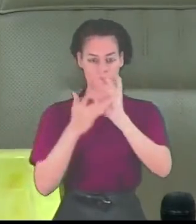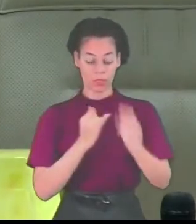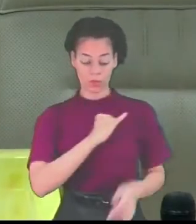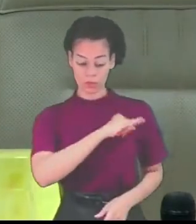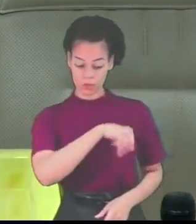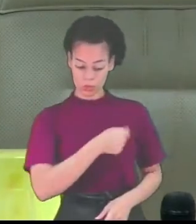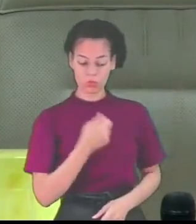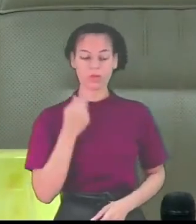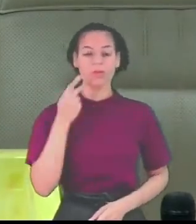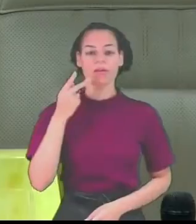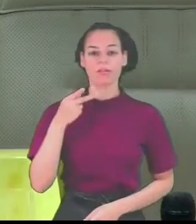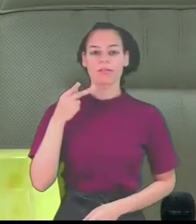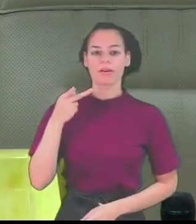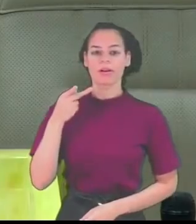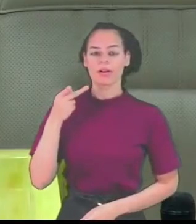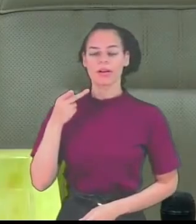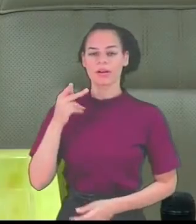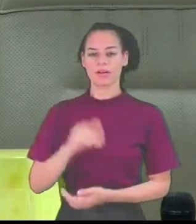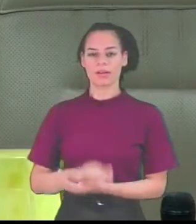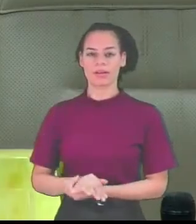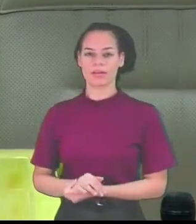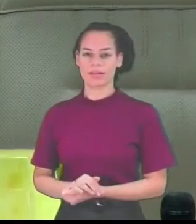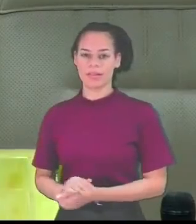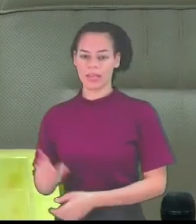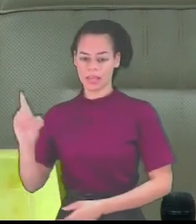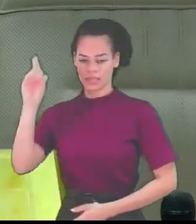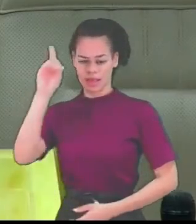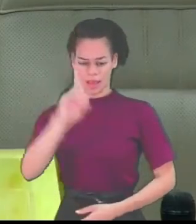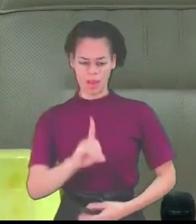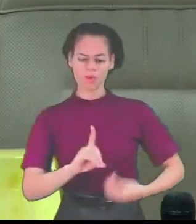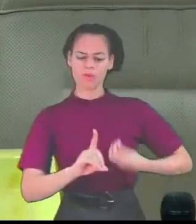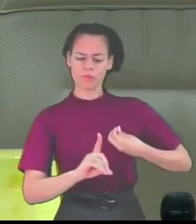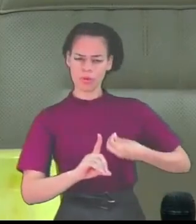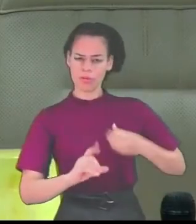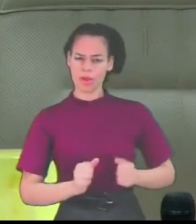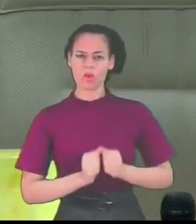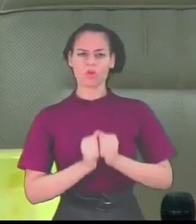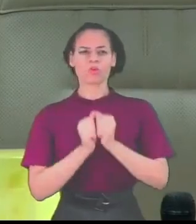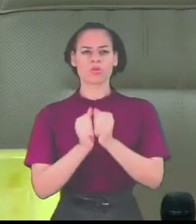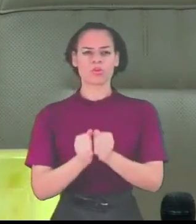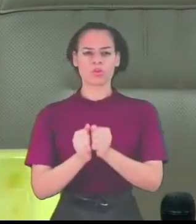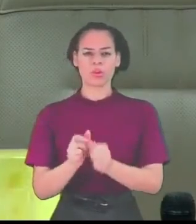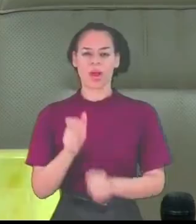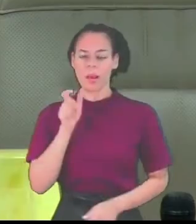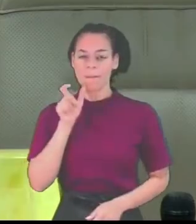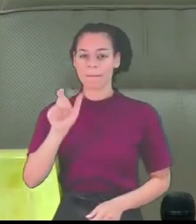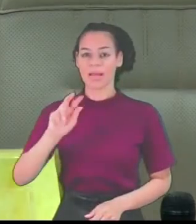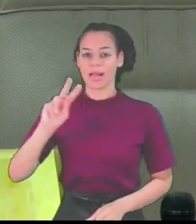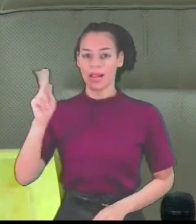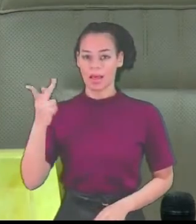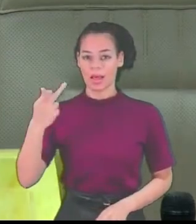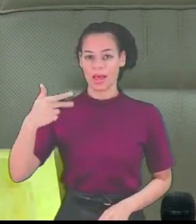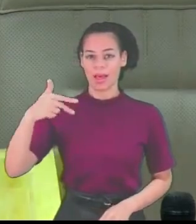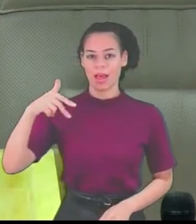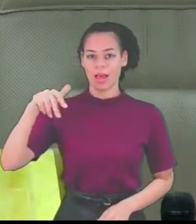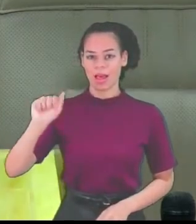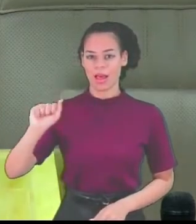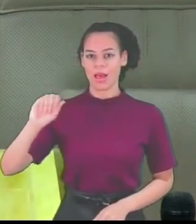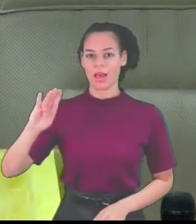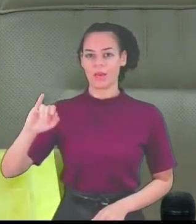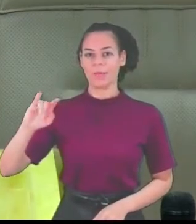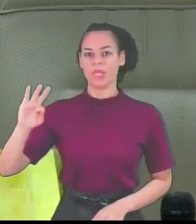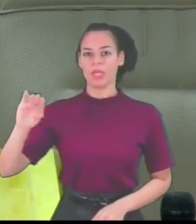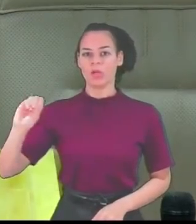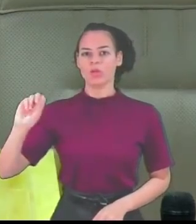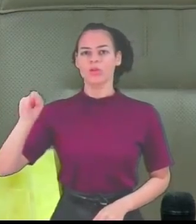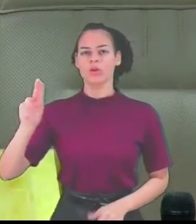João disse que ele habitou entre nós e a palavra abre tô é esse que neon ou